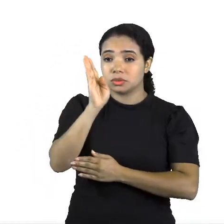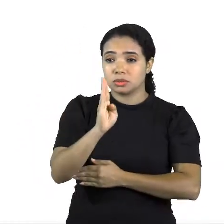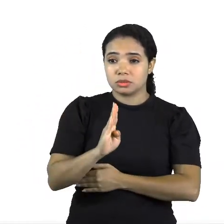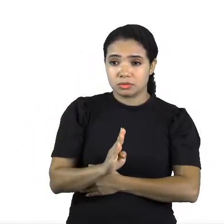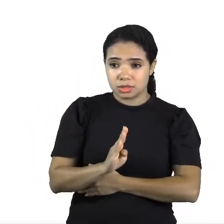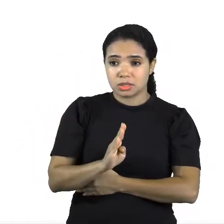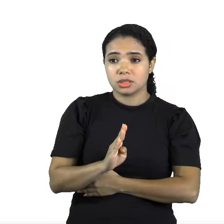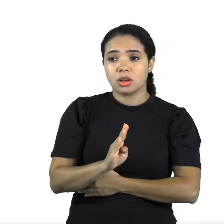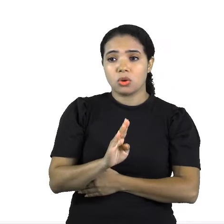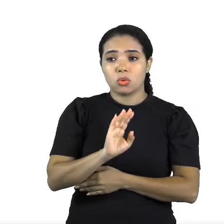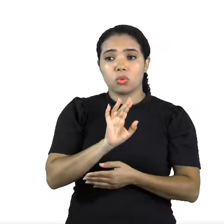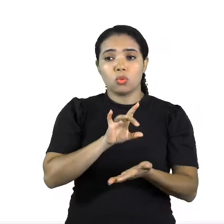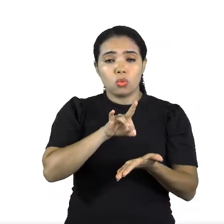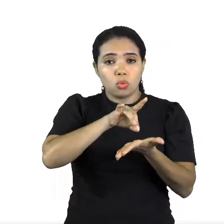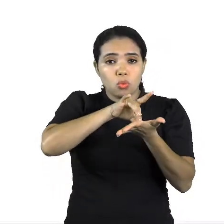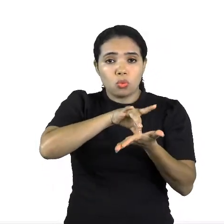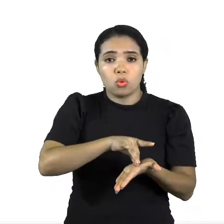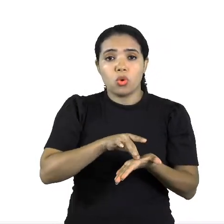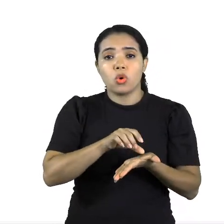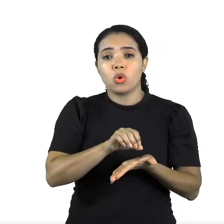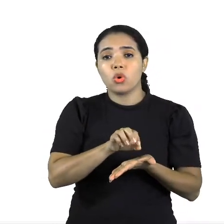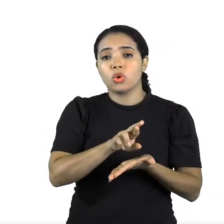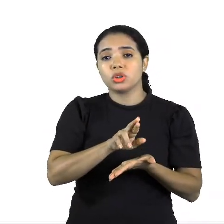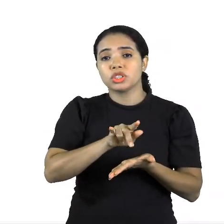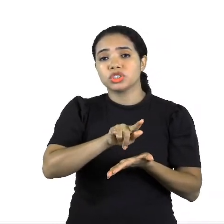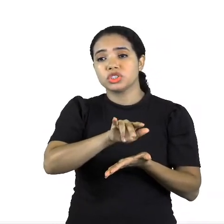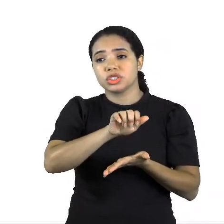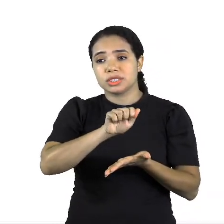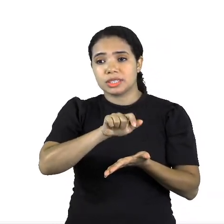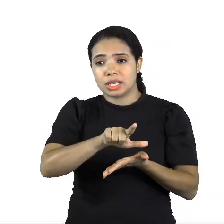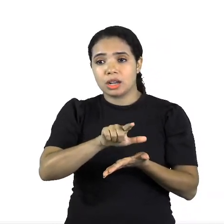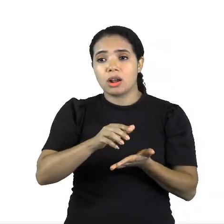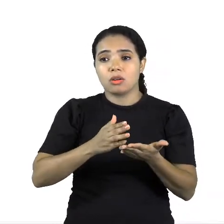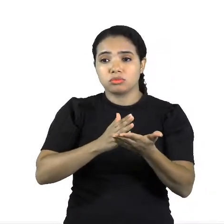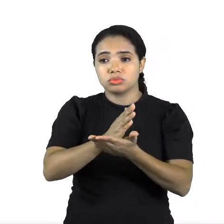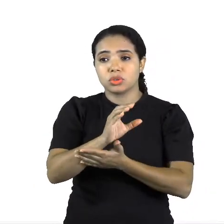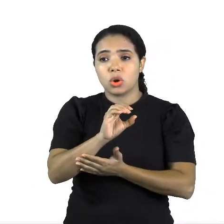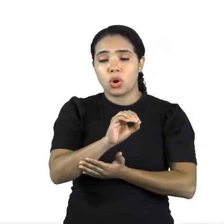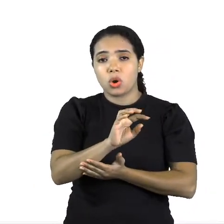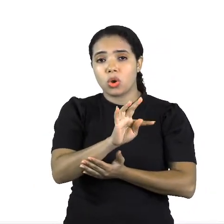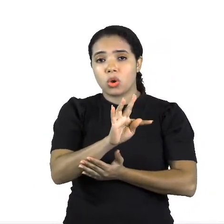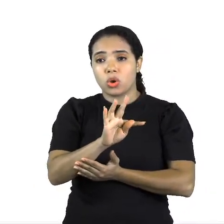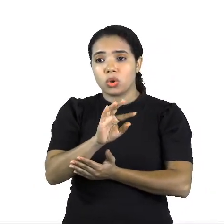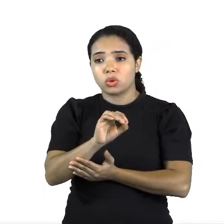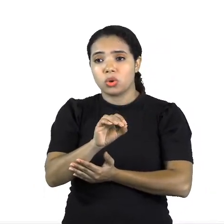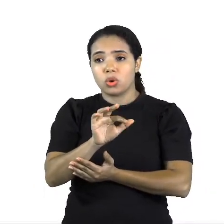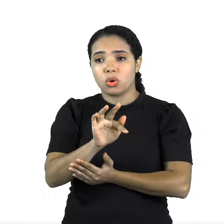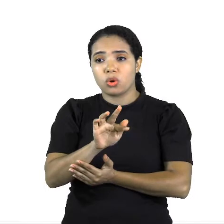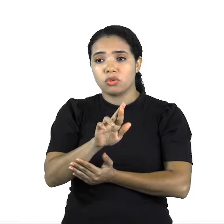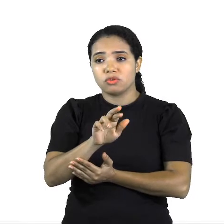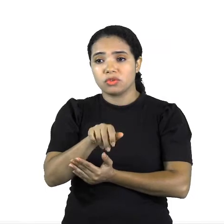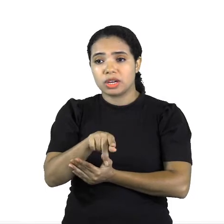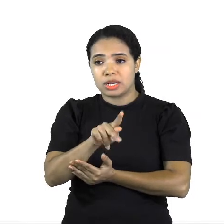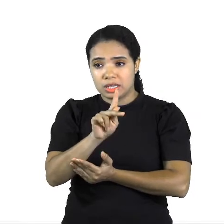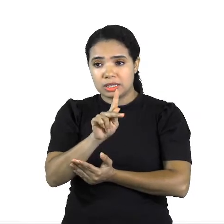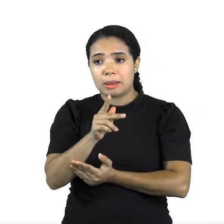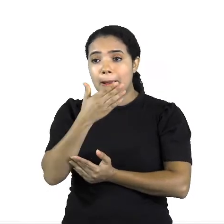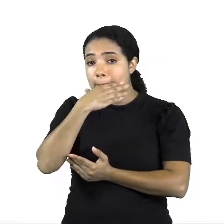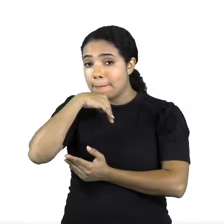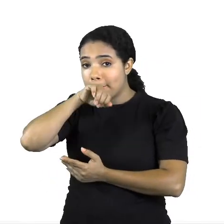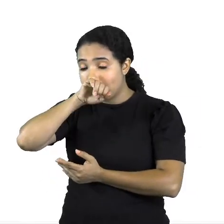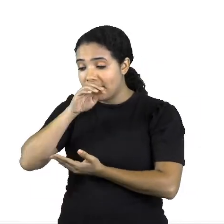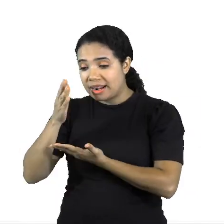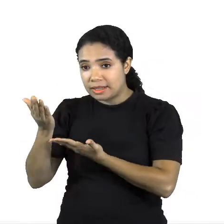Brasil, a versão original do diário, autorizada por Otto Frank, que é o pai da menina, foi lançada pela